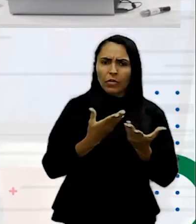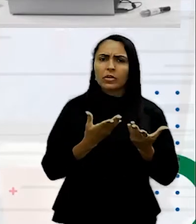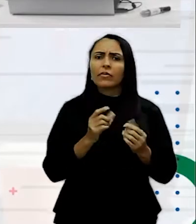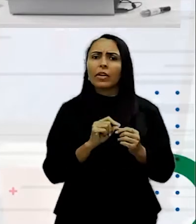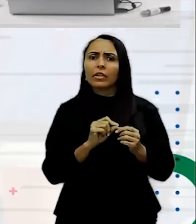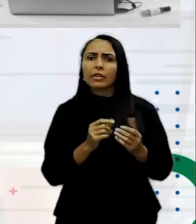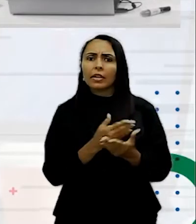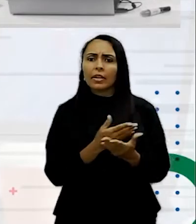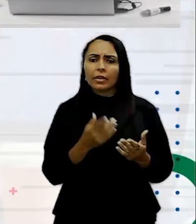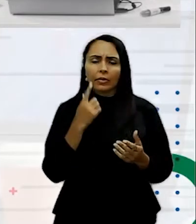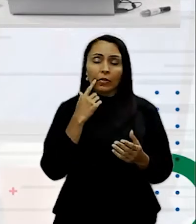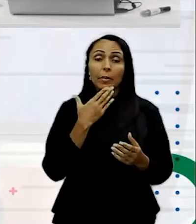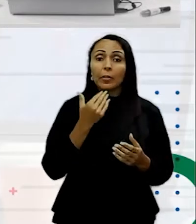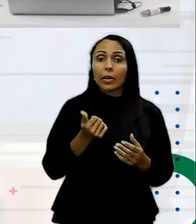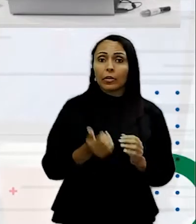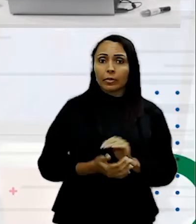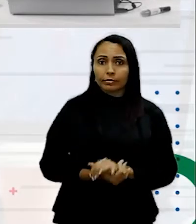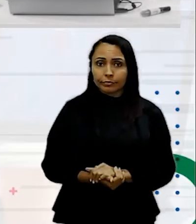alguma coisa para melhorar.